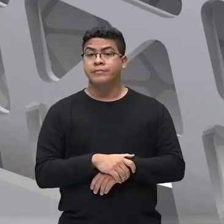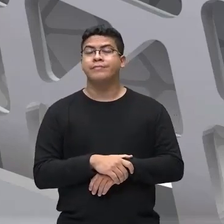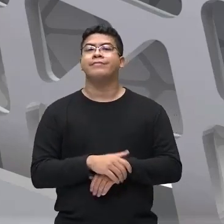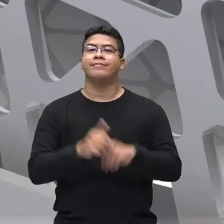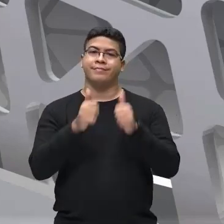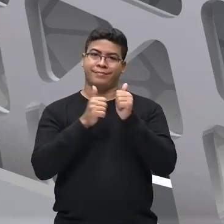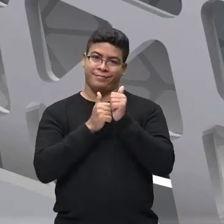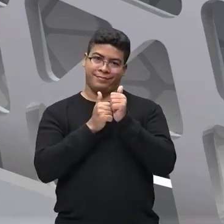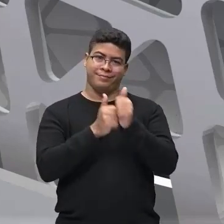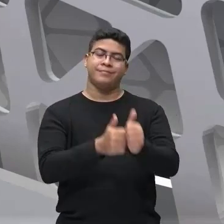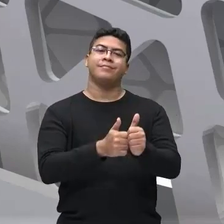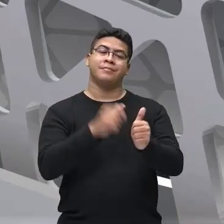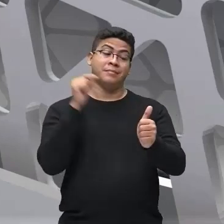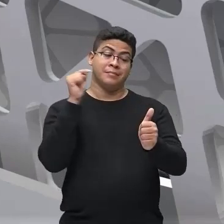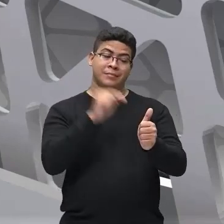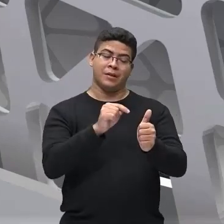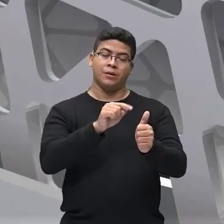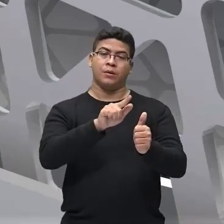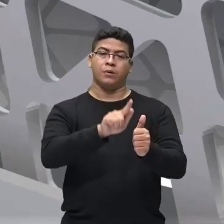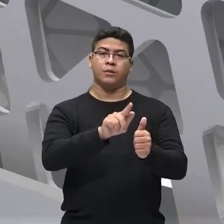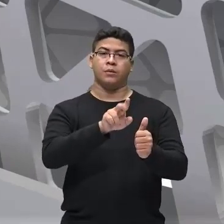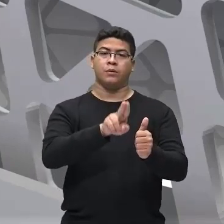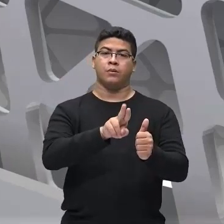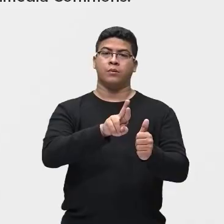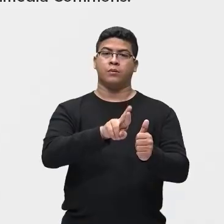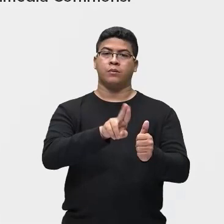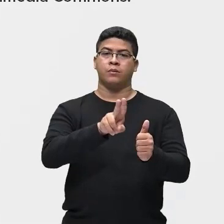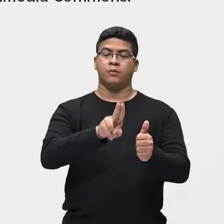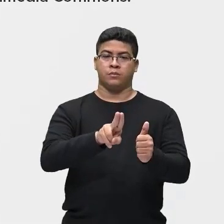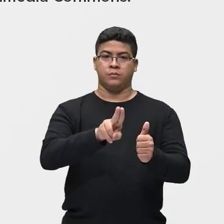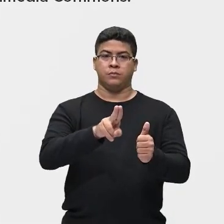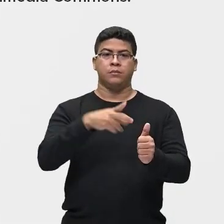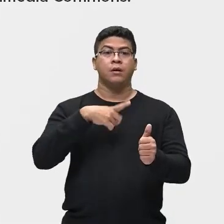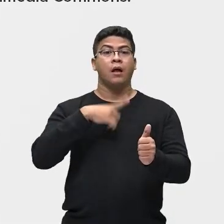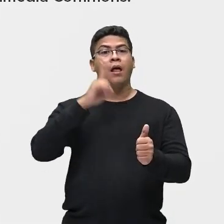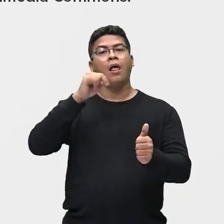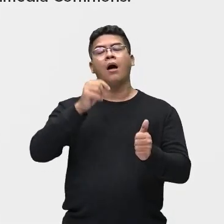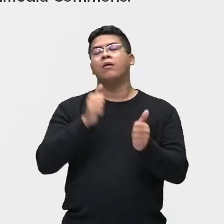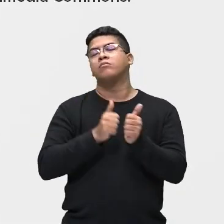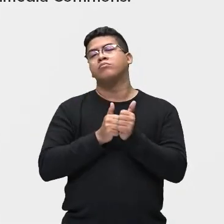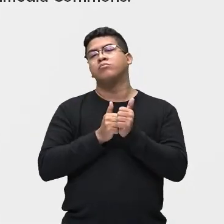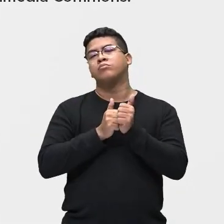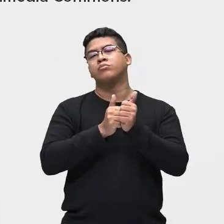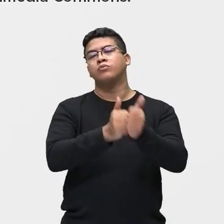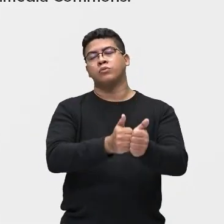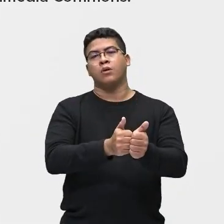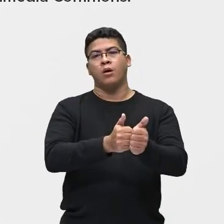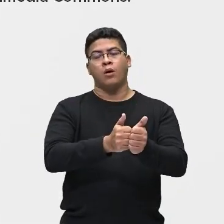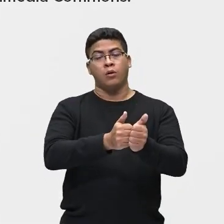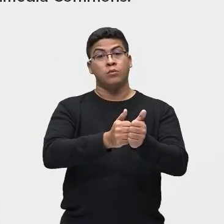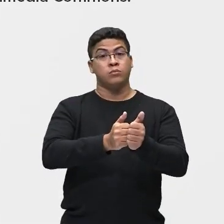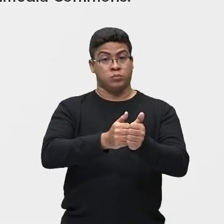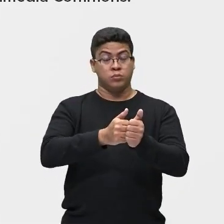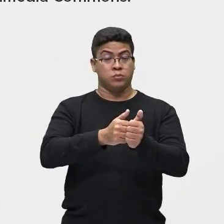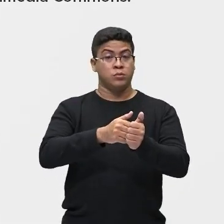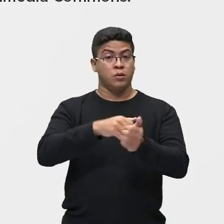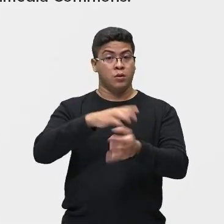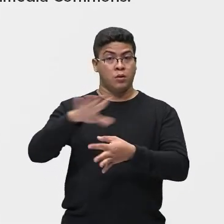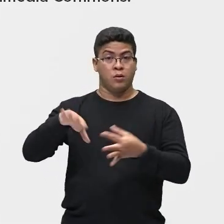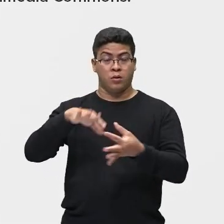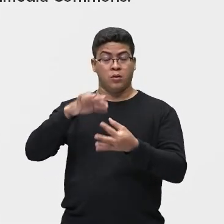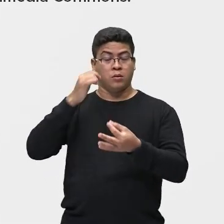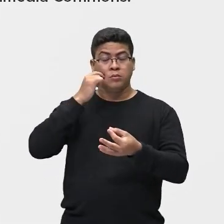Os gurus. Eles são conhecidos, pessoal, como guias sagrados, e muitos